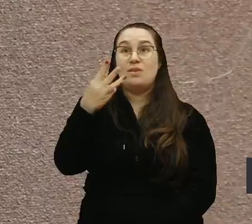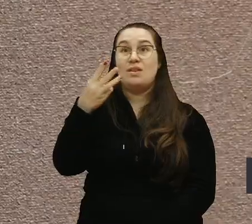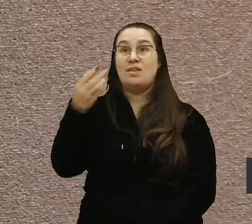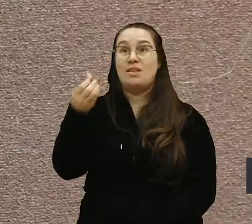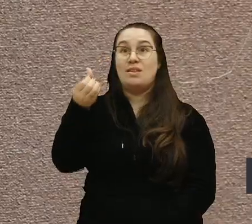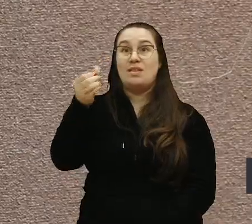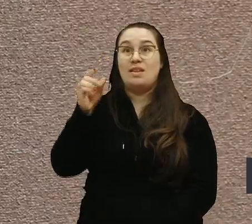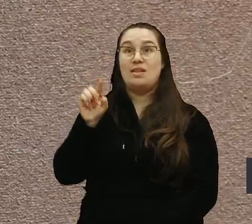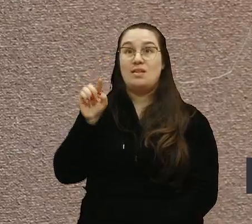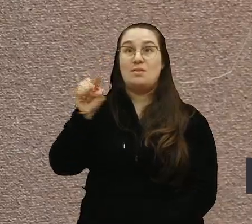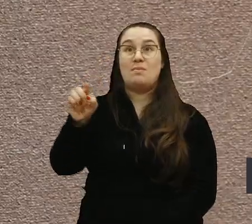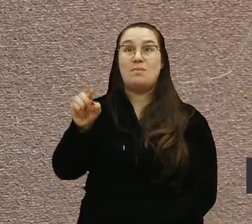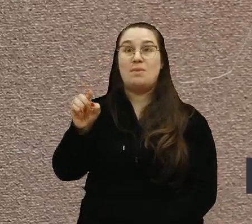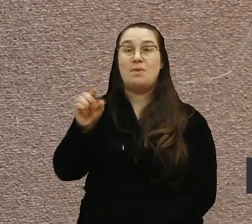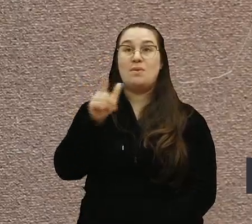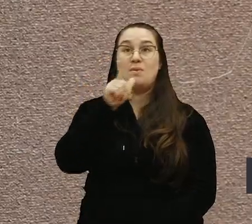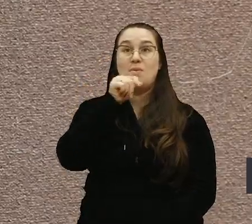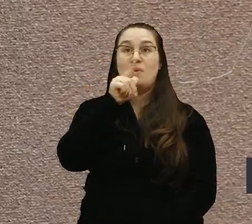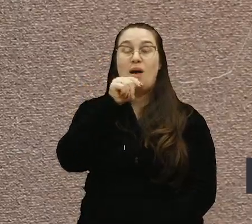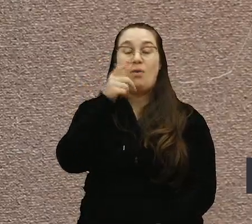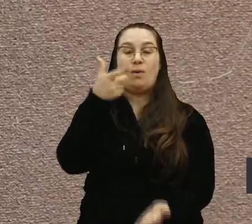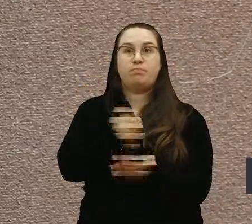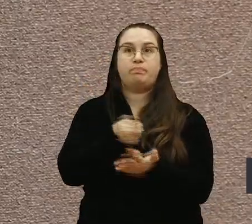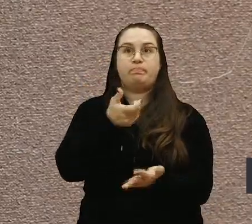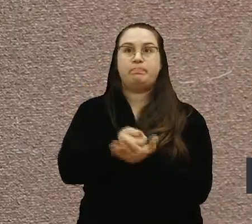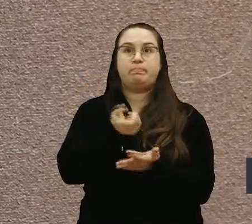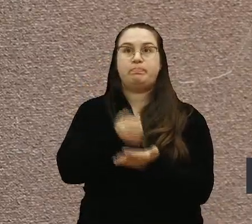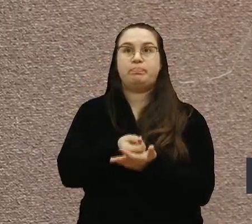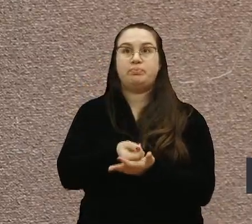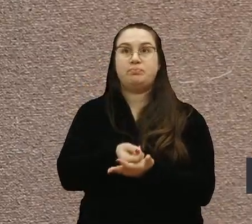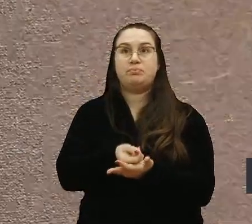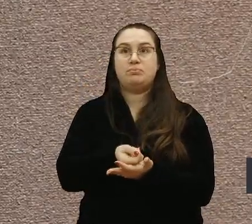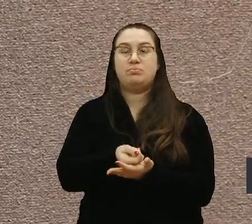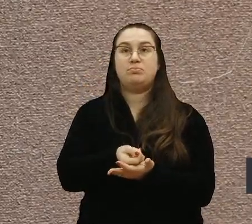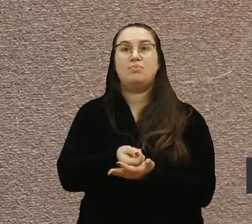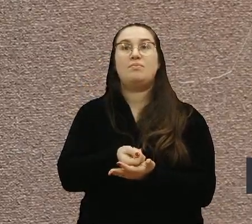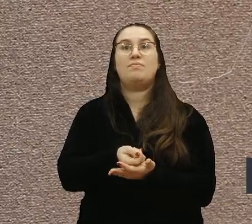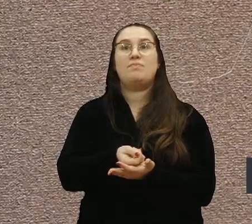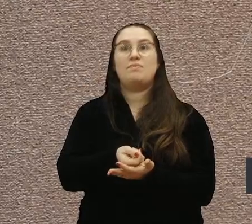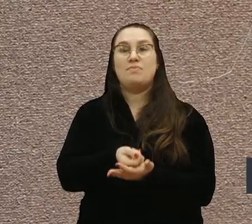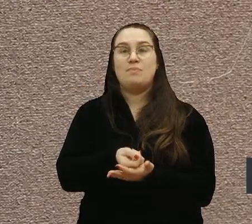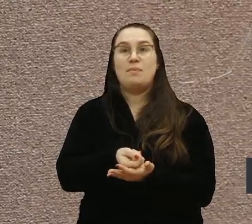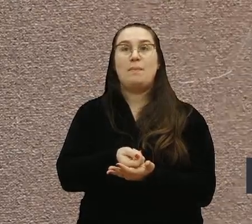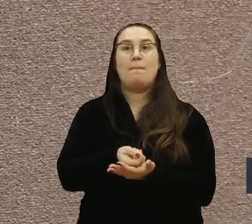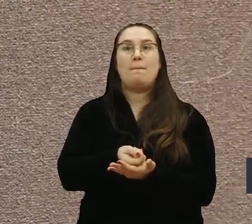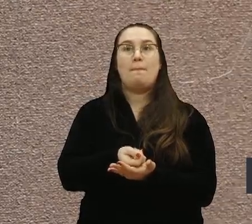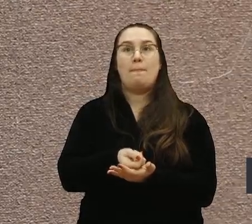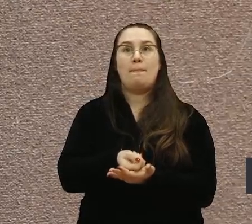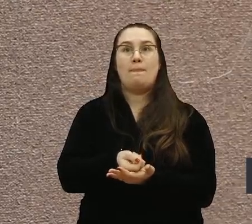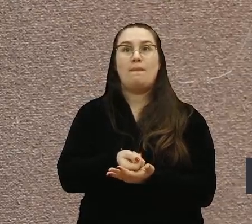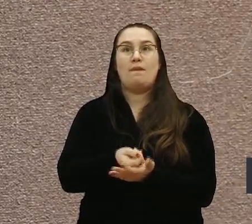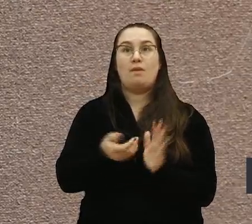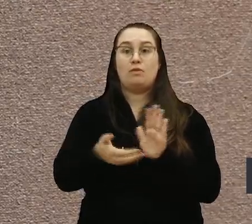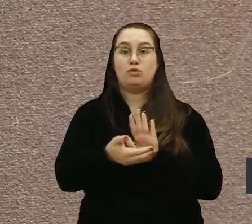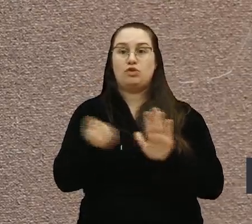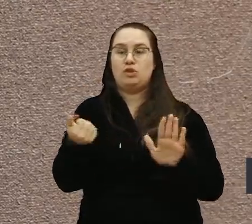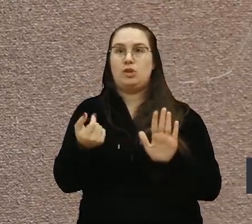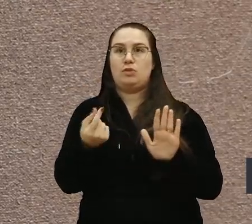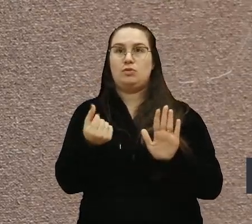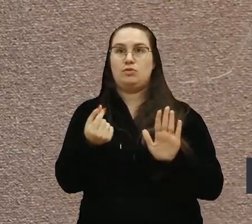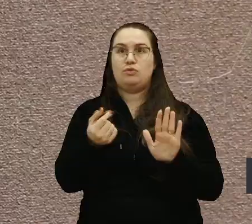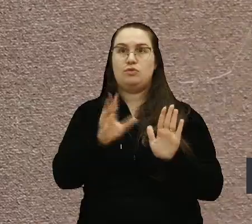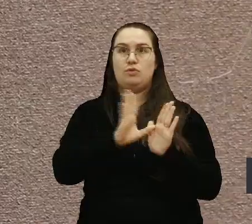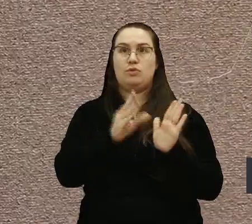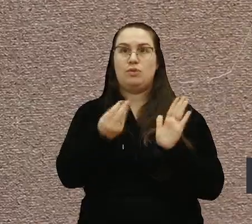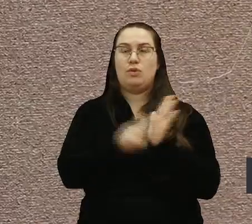mil contas de água, vereador Iago Morandi, aqui em Caxias do Sul. Ao invés de nós pegarmos e retirar esse dinheiro do